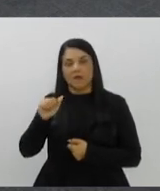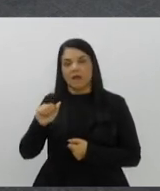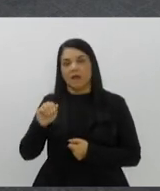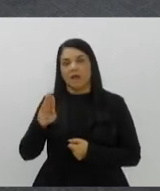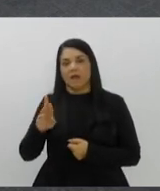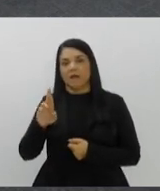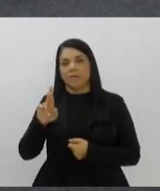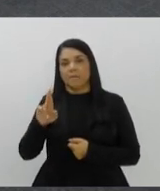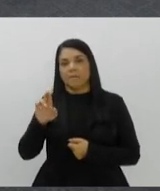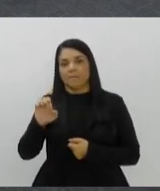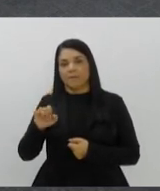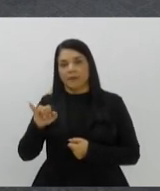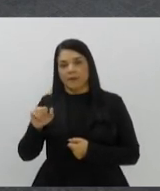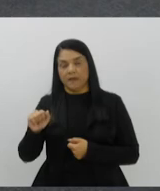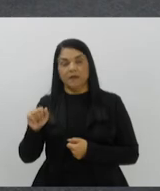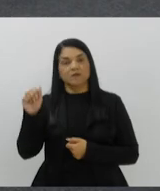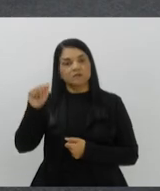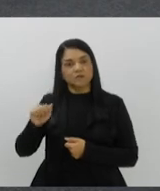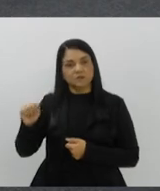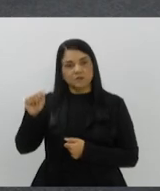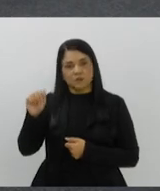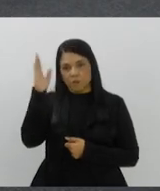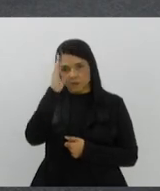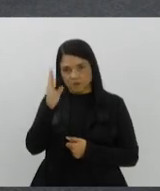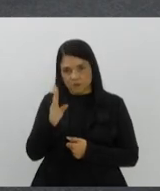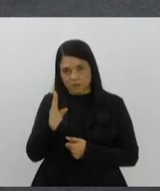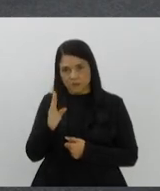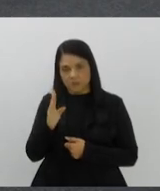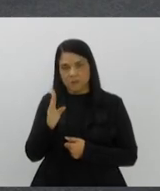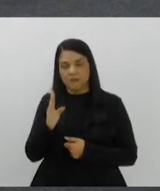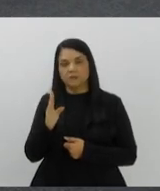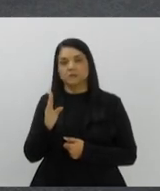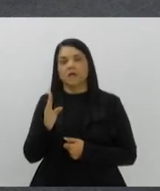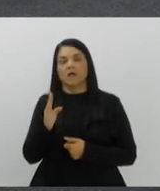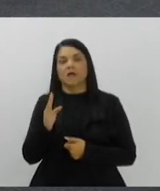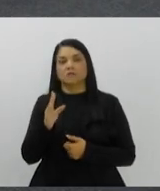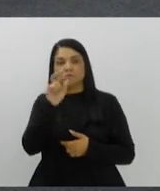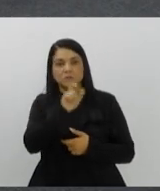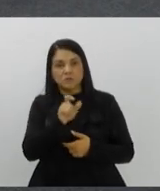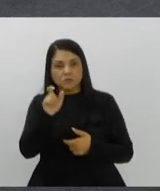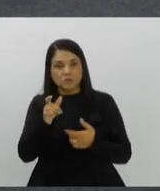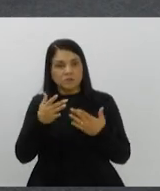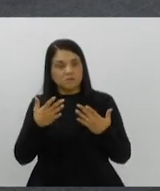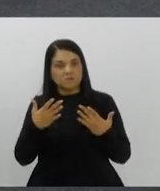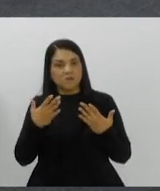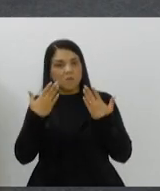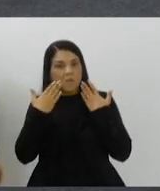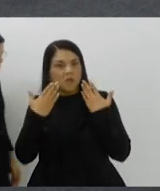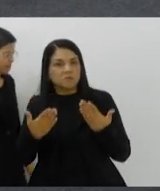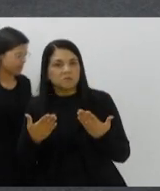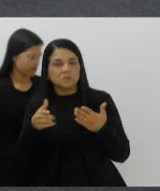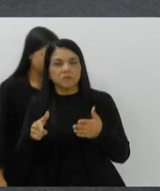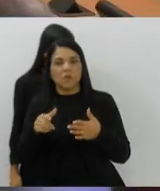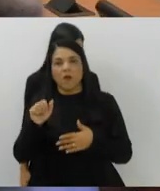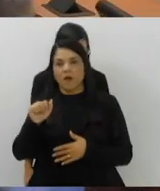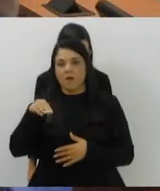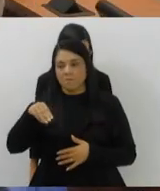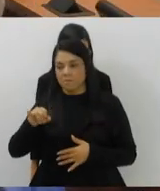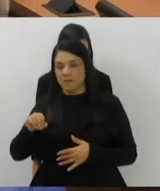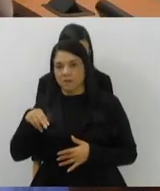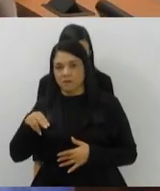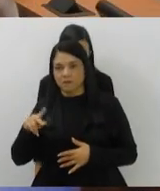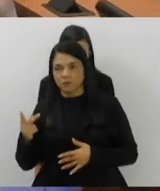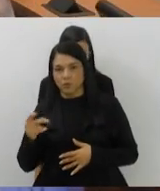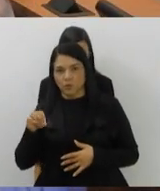que é a Associação Brasileira dos Expostos ao Amianto. São milhares de pessoas, não só no Rio de Janeiro, mas em